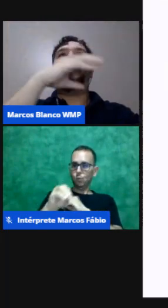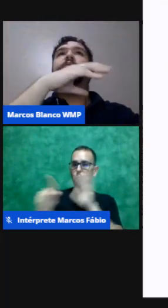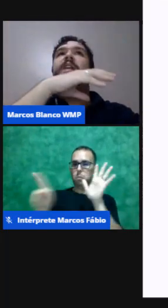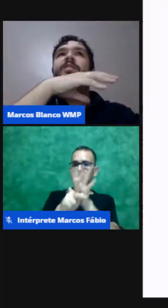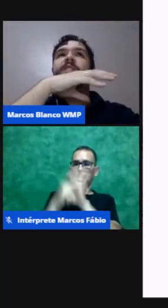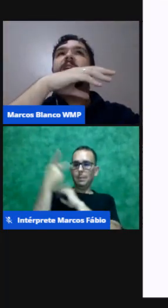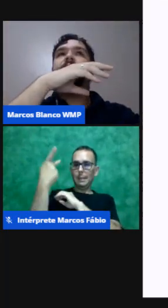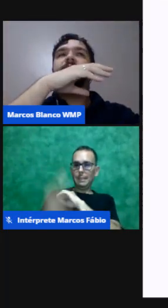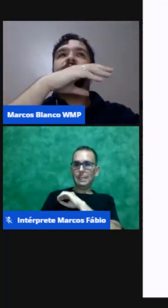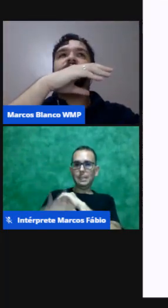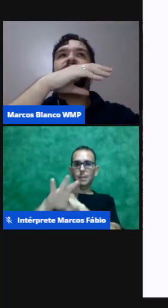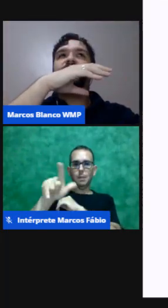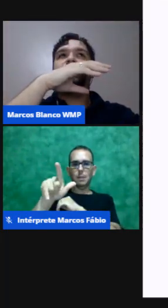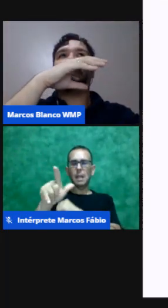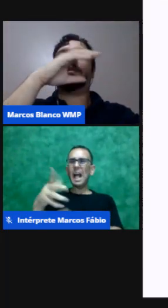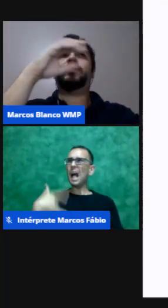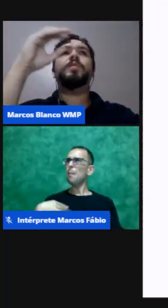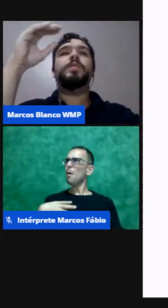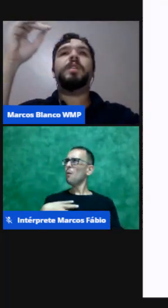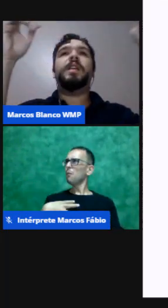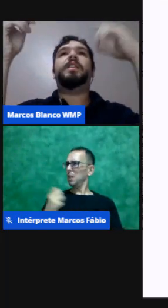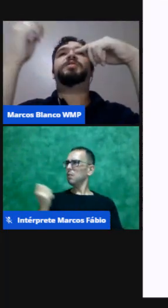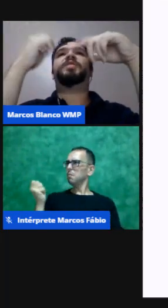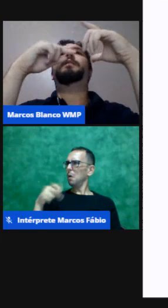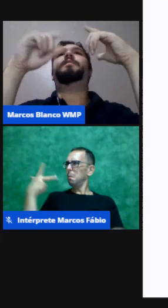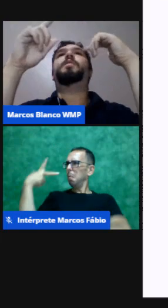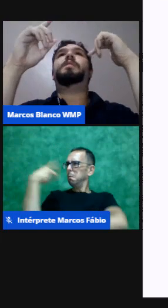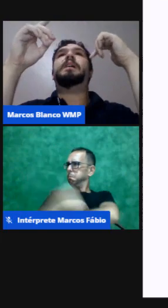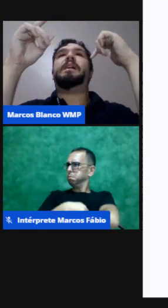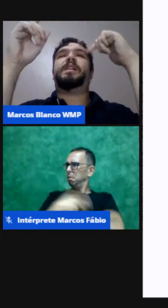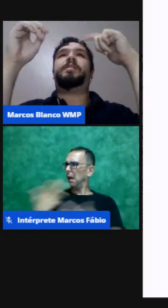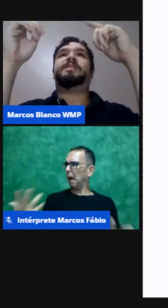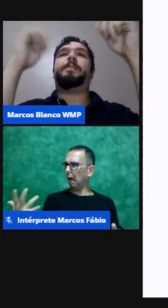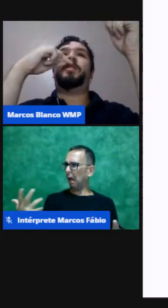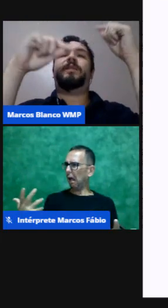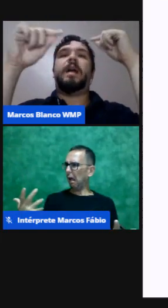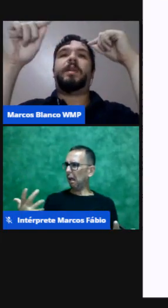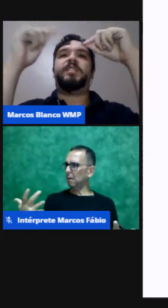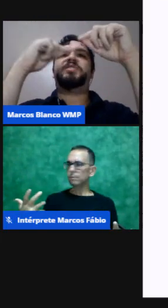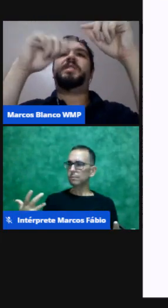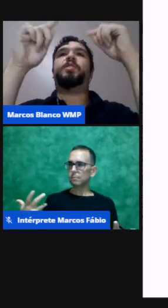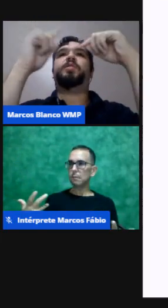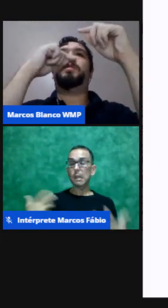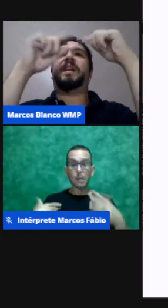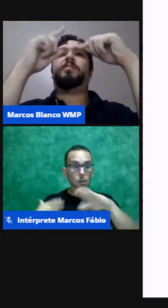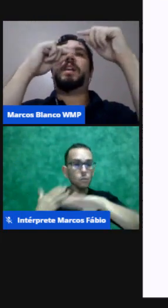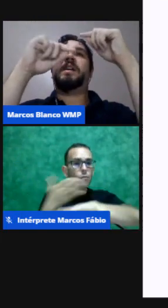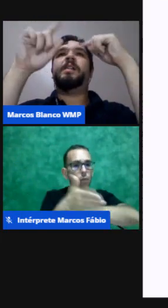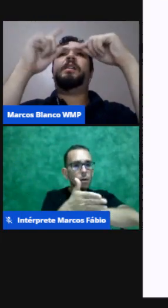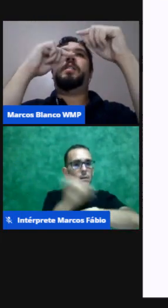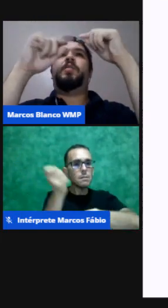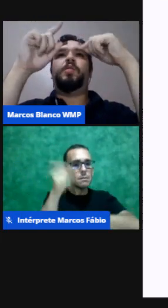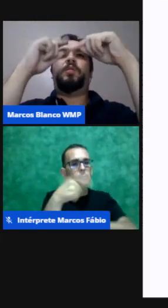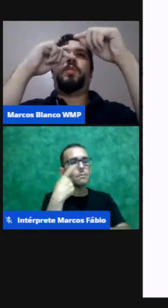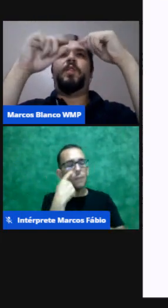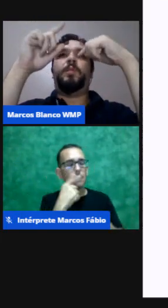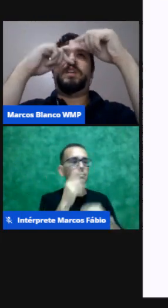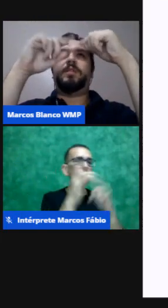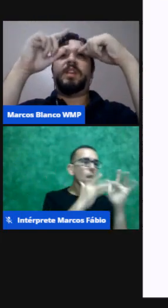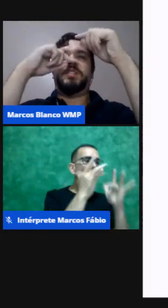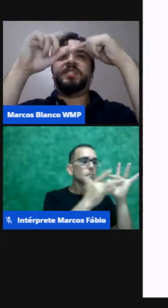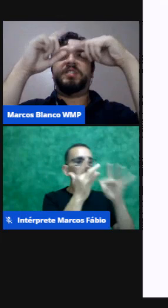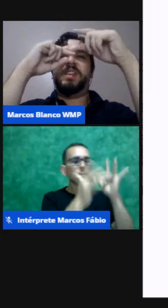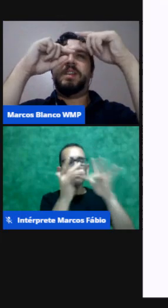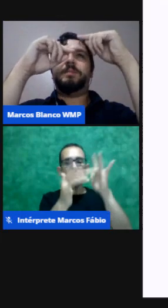esses mosquitos foram capturados lá no início, antes de começar tudo. A gente levou até a nossa biofábrica que a gente tinha, botou ele para namorar com